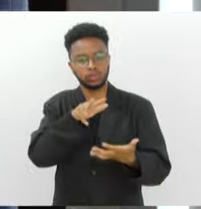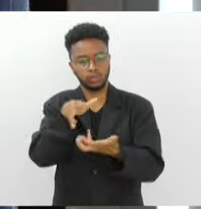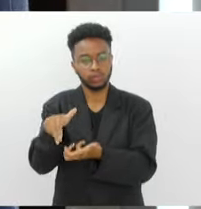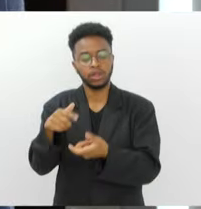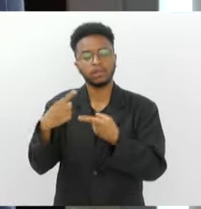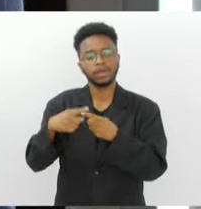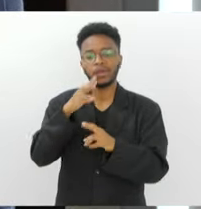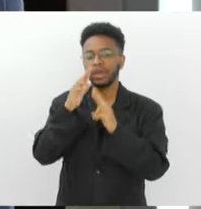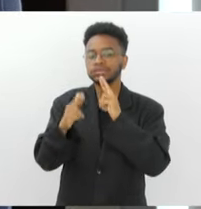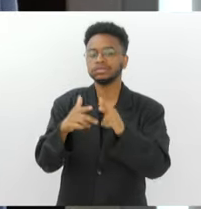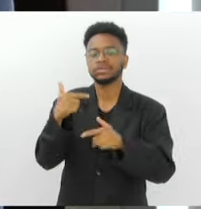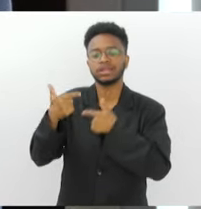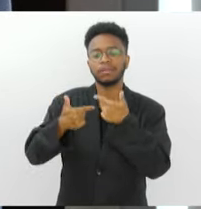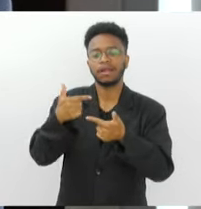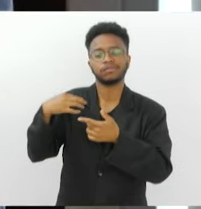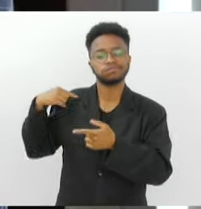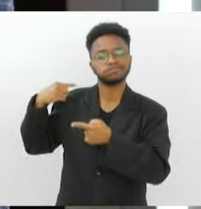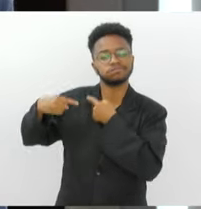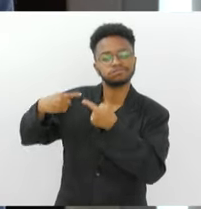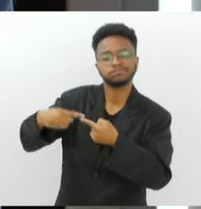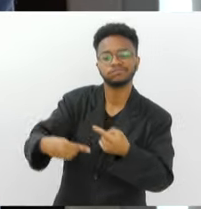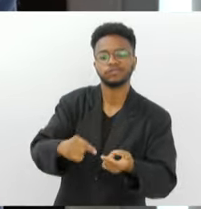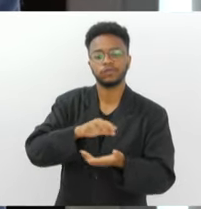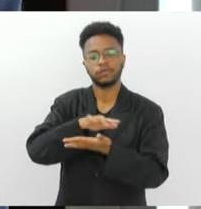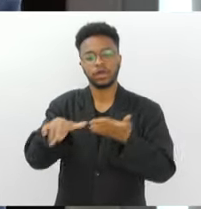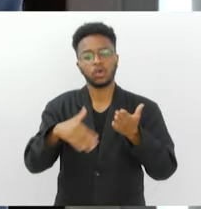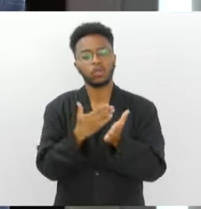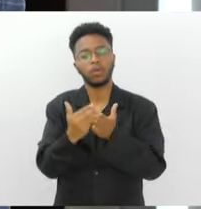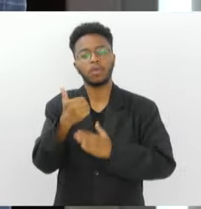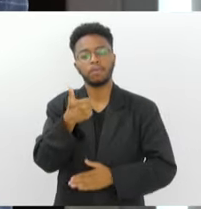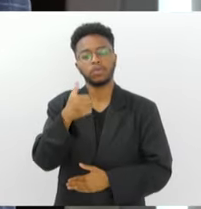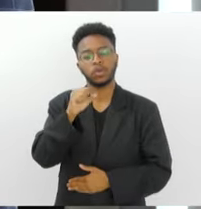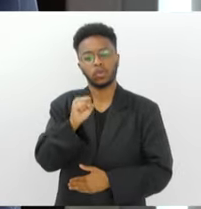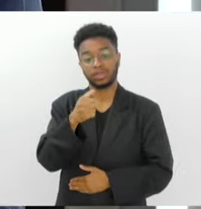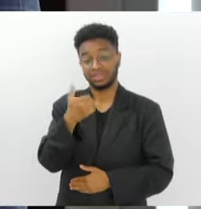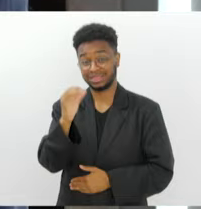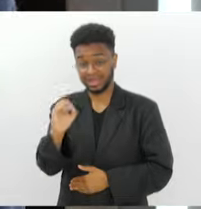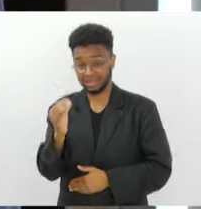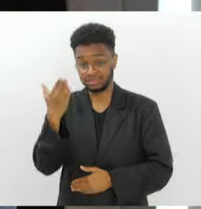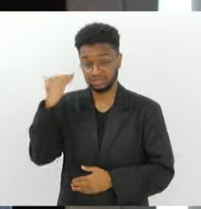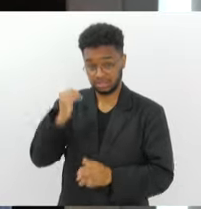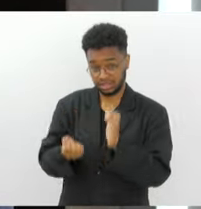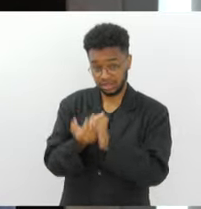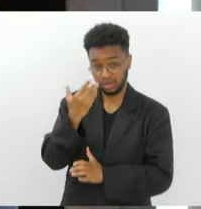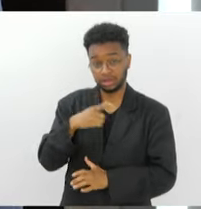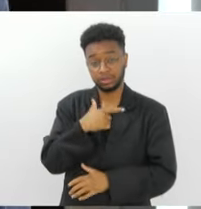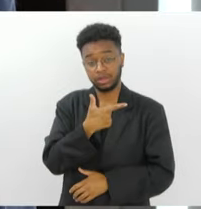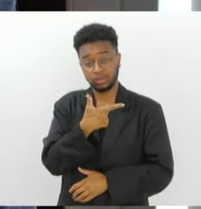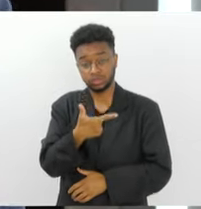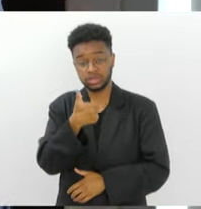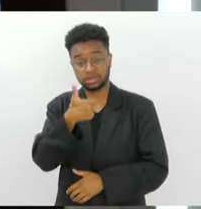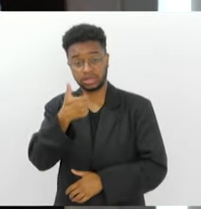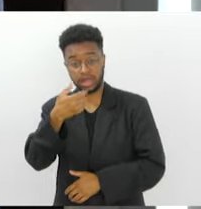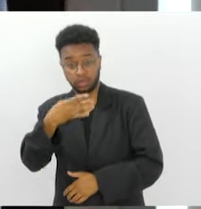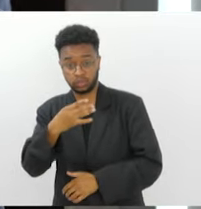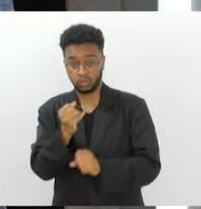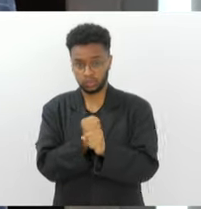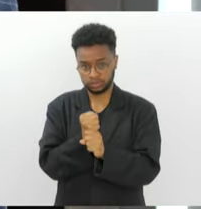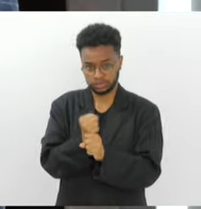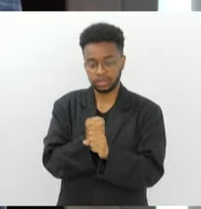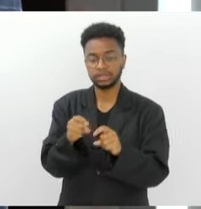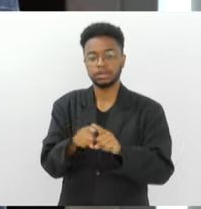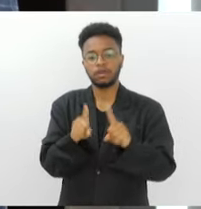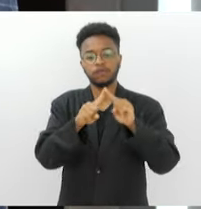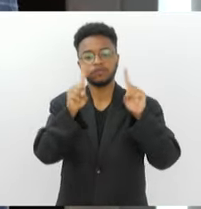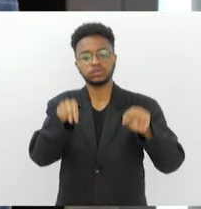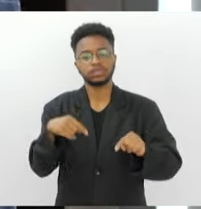de muitas gerações de servidores, desde 1810, quando ela foi criada, nesses 214 anos, até os servidores